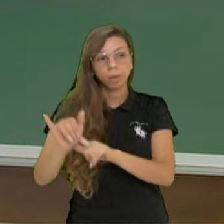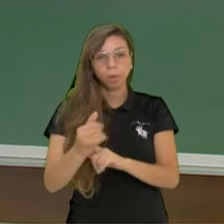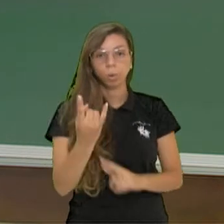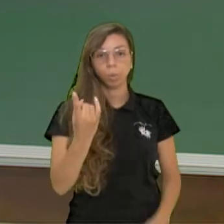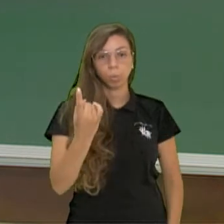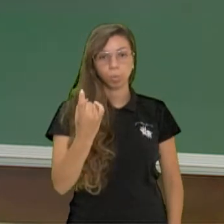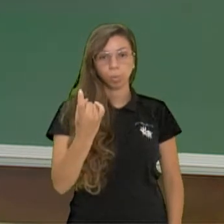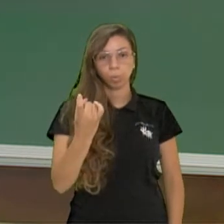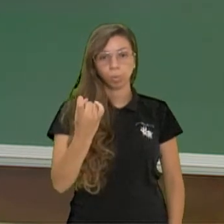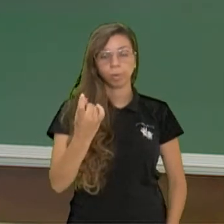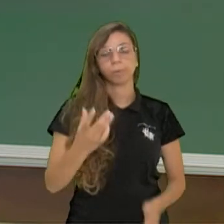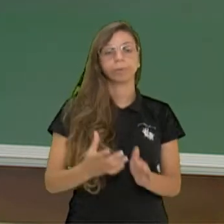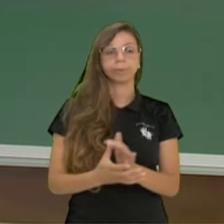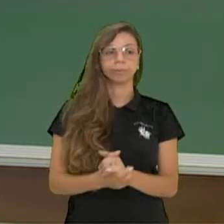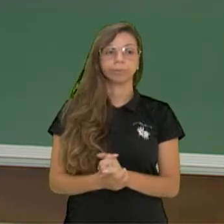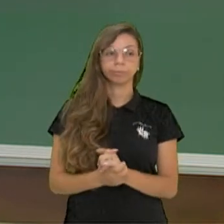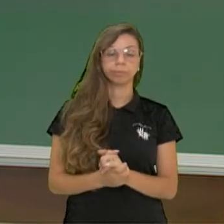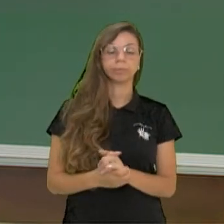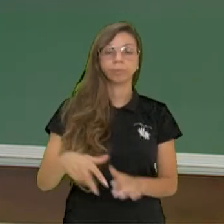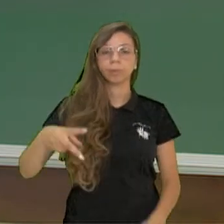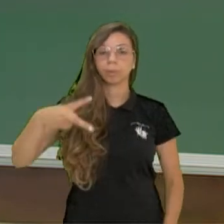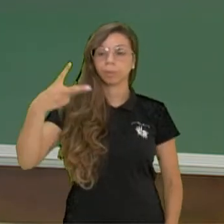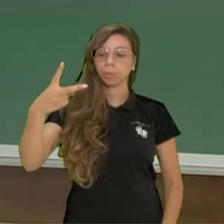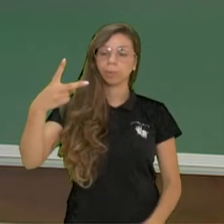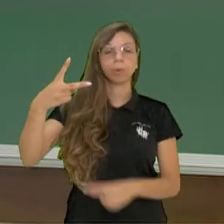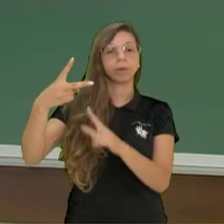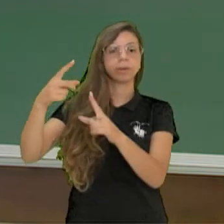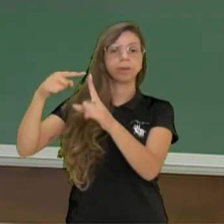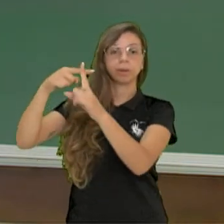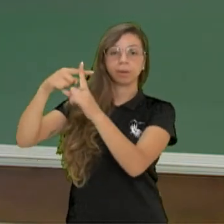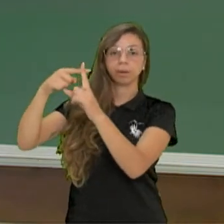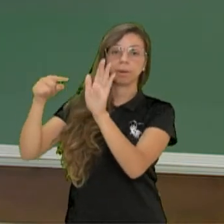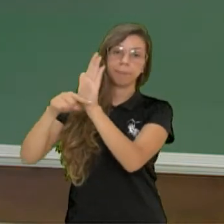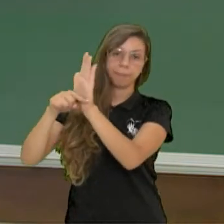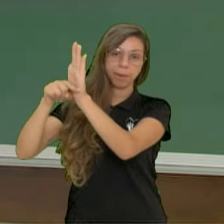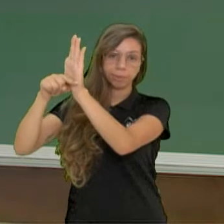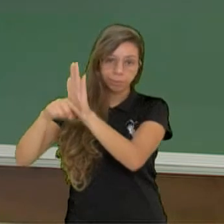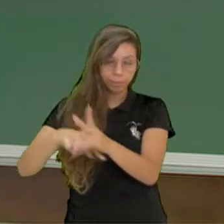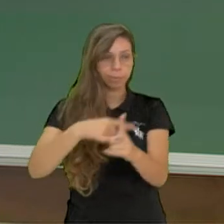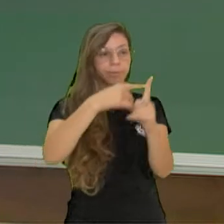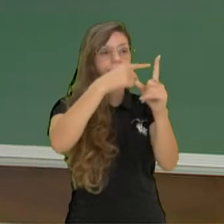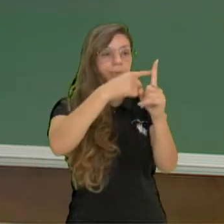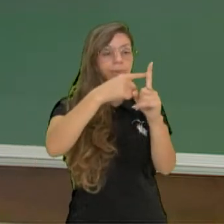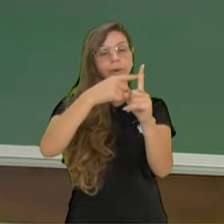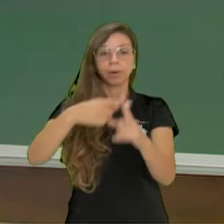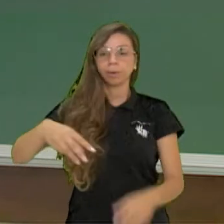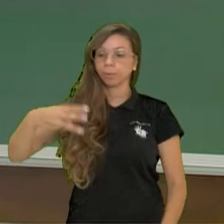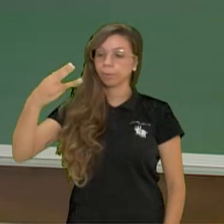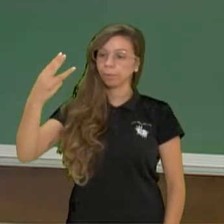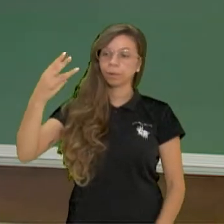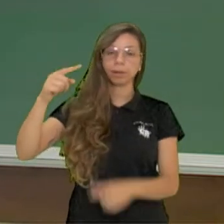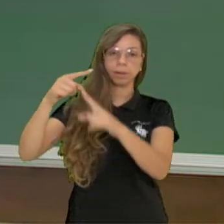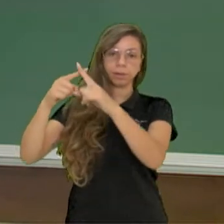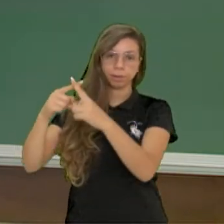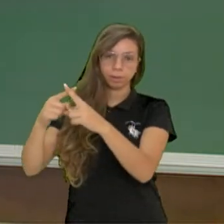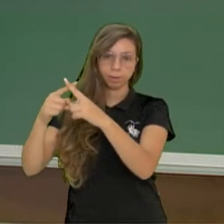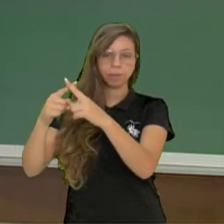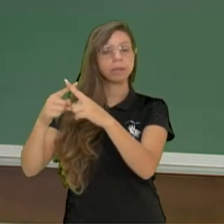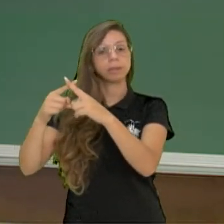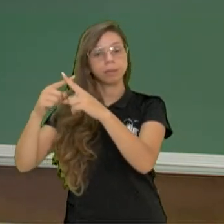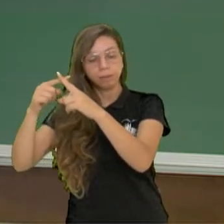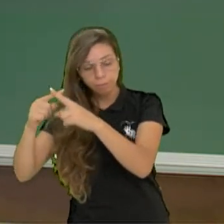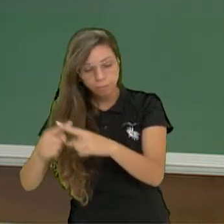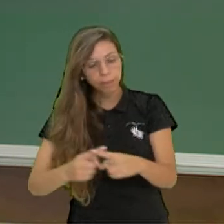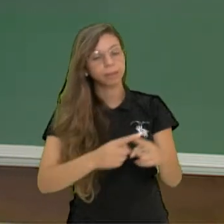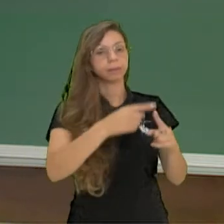2 subtraindo passa somando. E o 3 está multiplicando passa dividindo. Ou seja, x mais